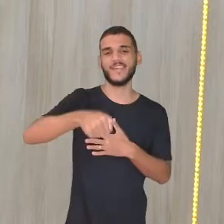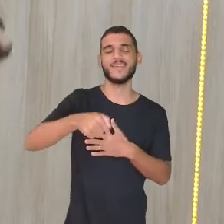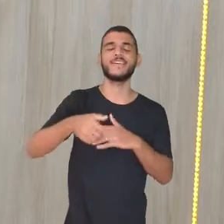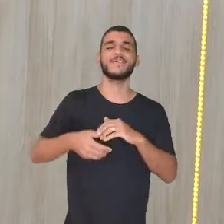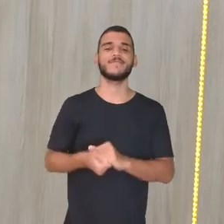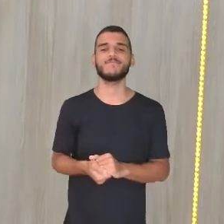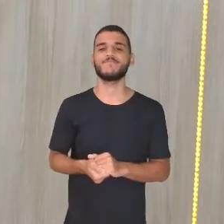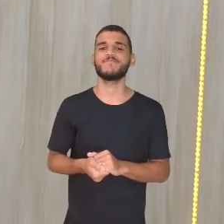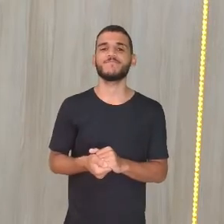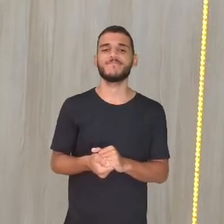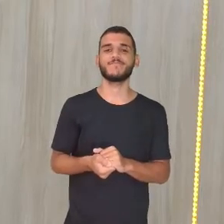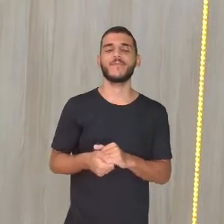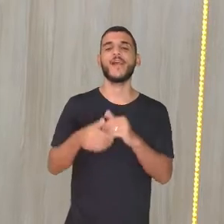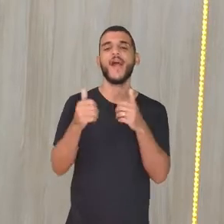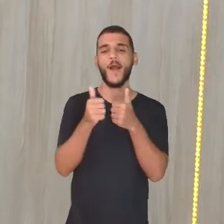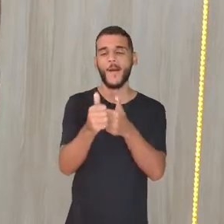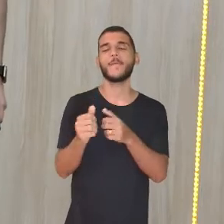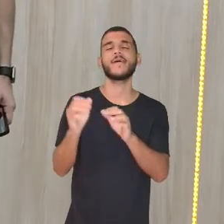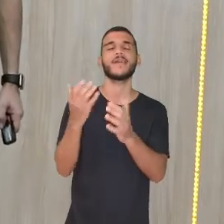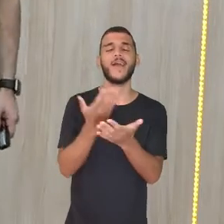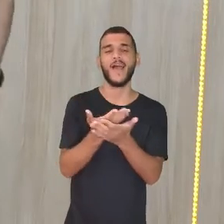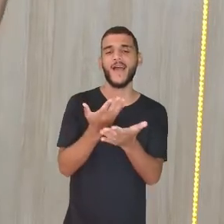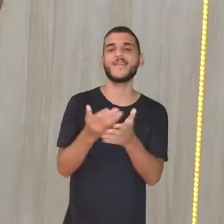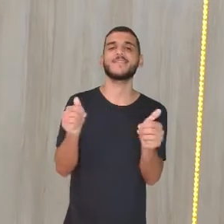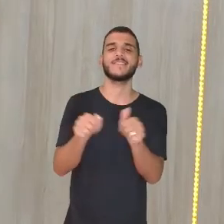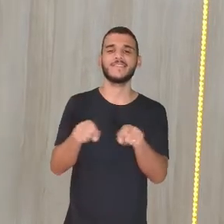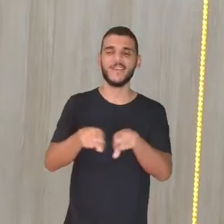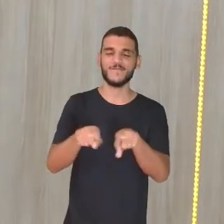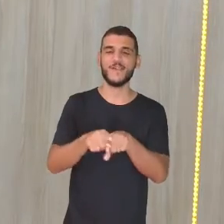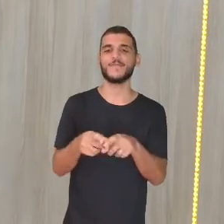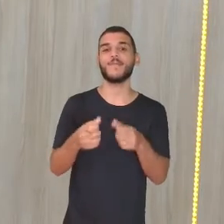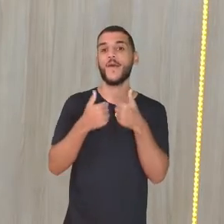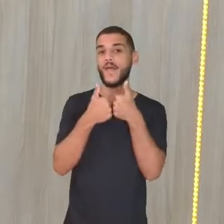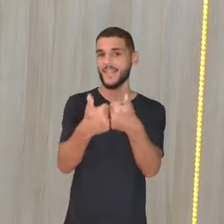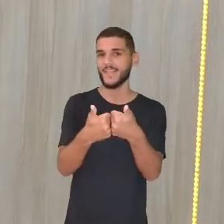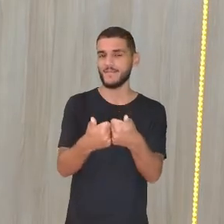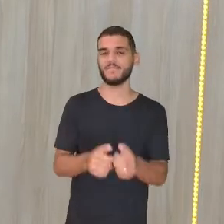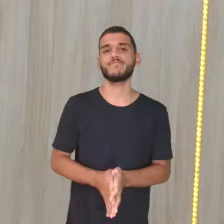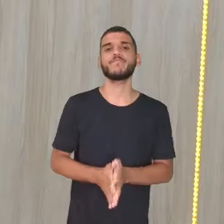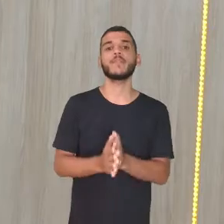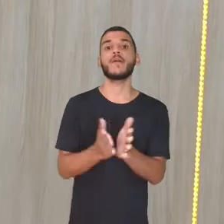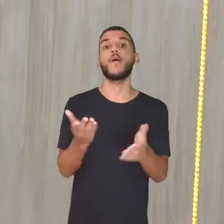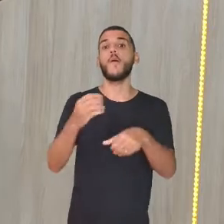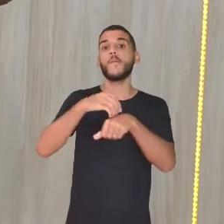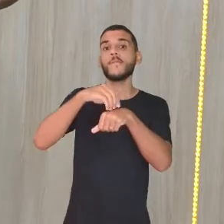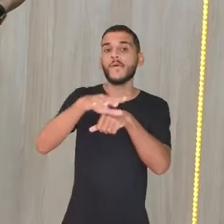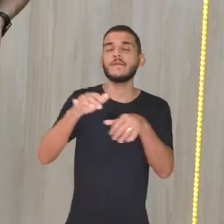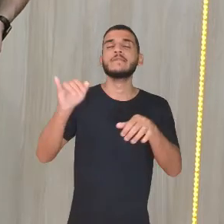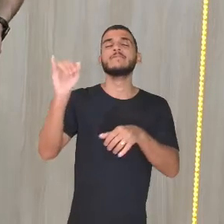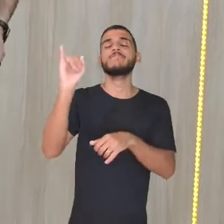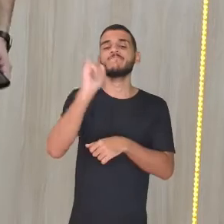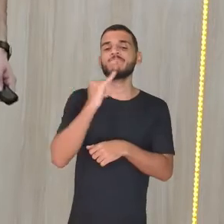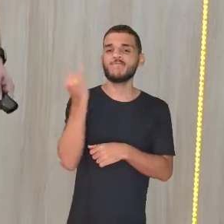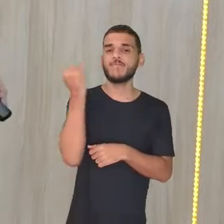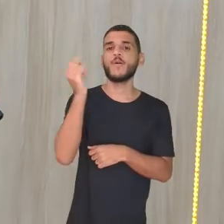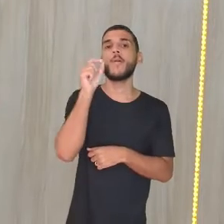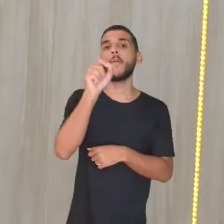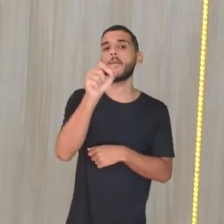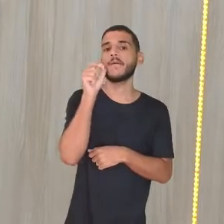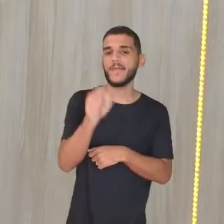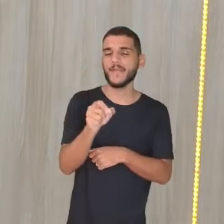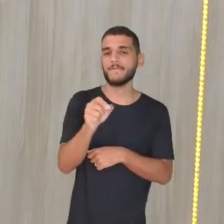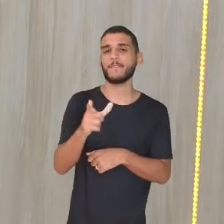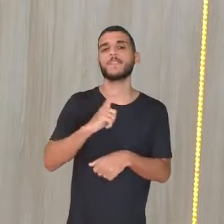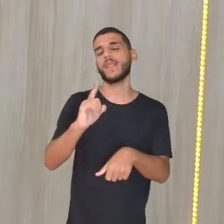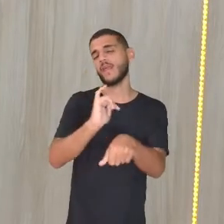você acompanhar a nossa aula aqui também. Belezinha? Outro recado bastante importante é em relação ao nosso